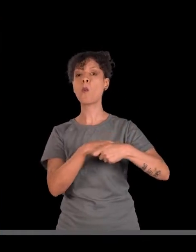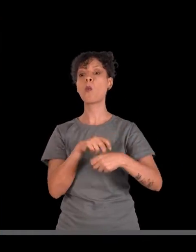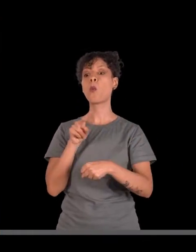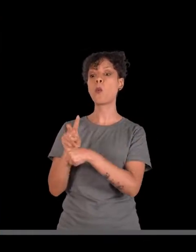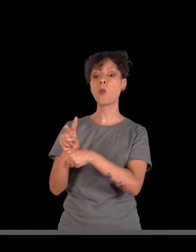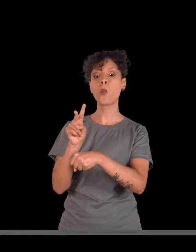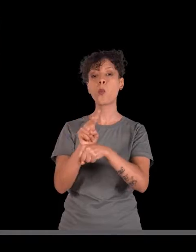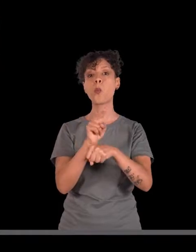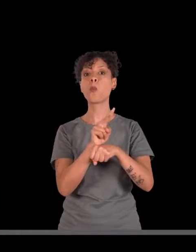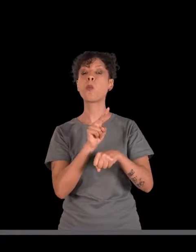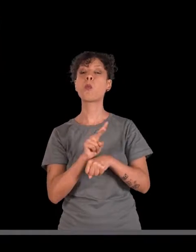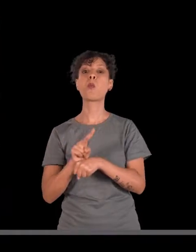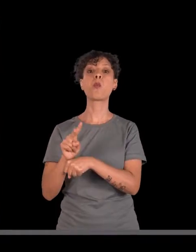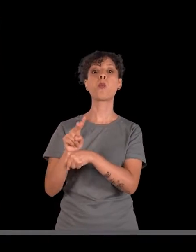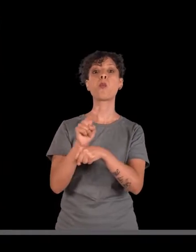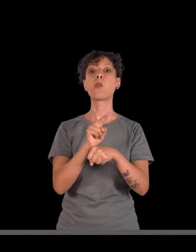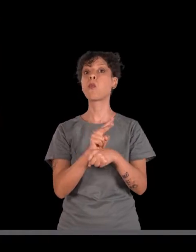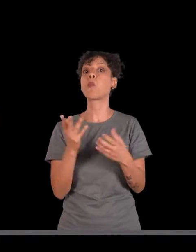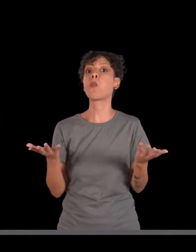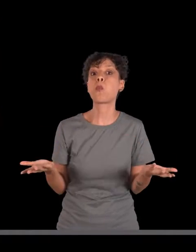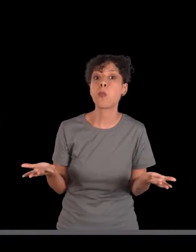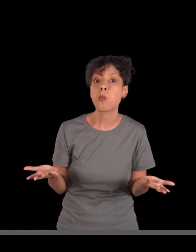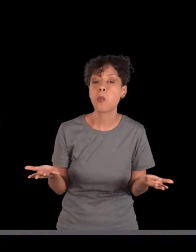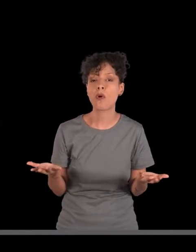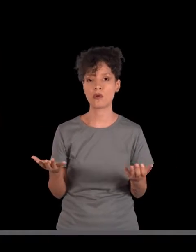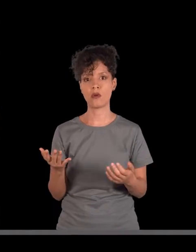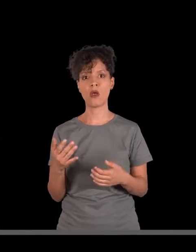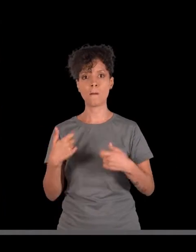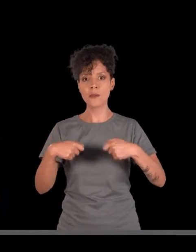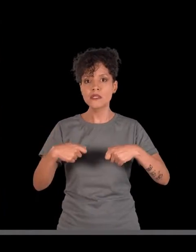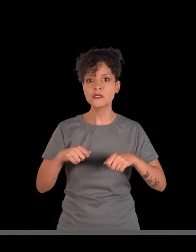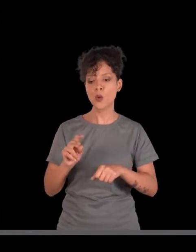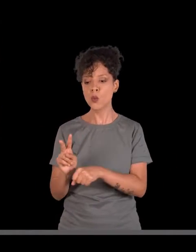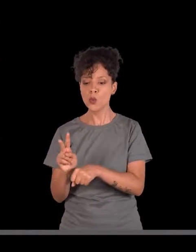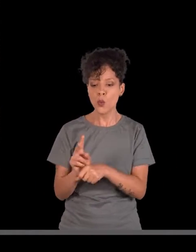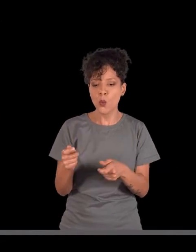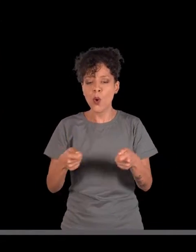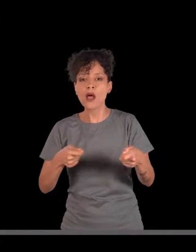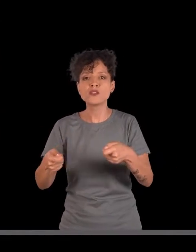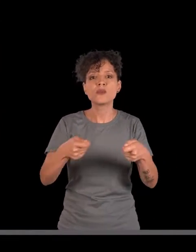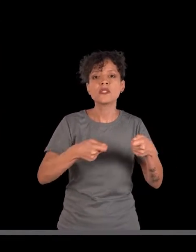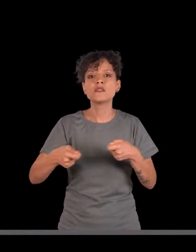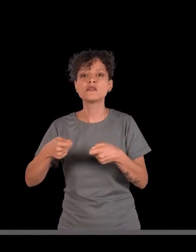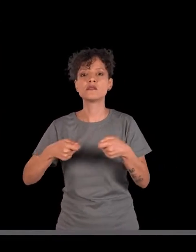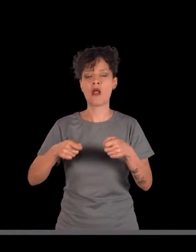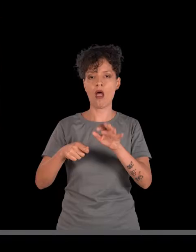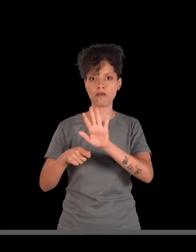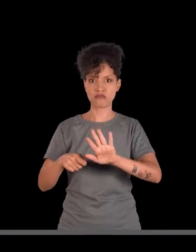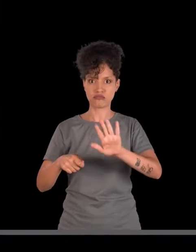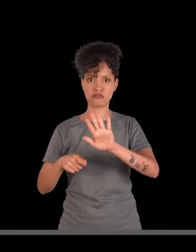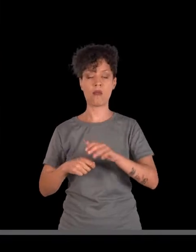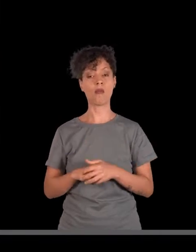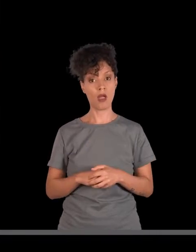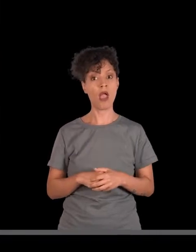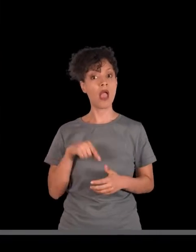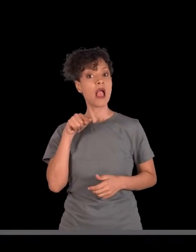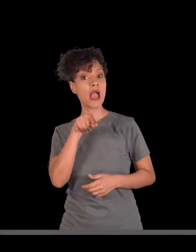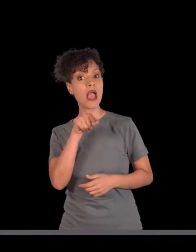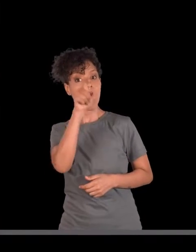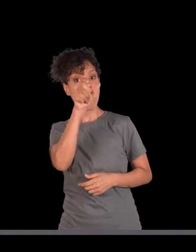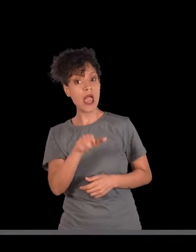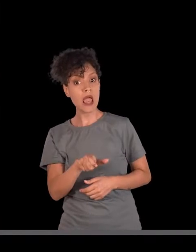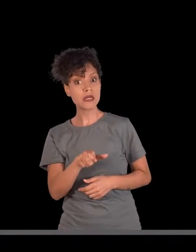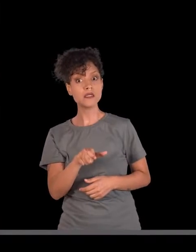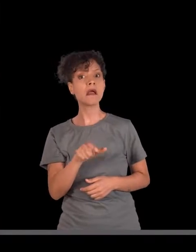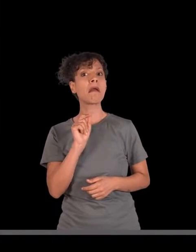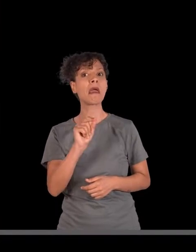era responsável exatamente pelo quê? Pela administração desse território, certo? Eles